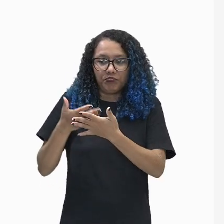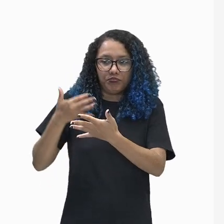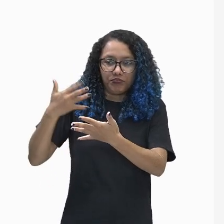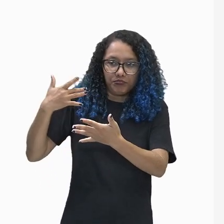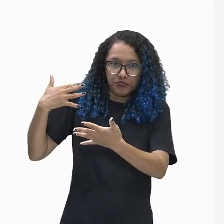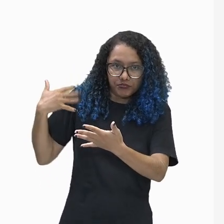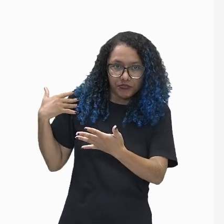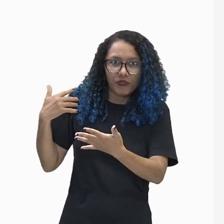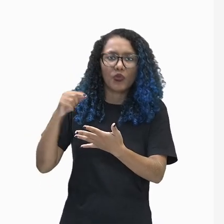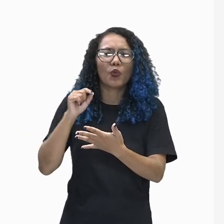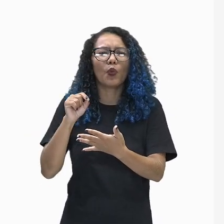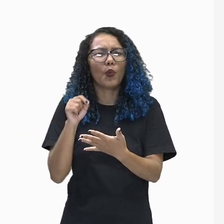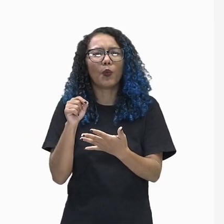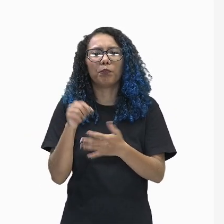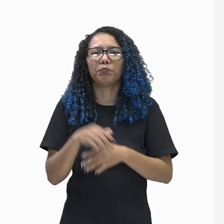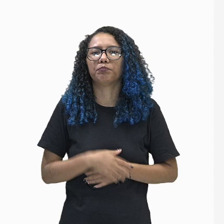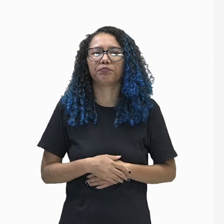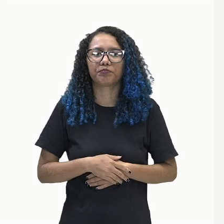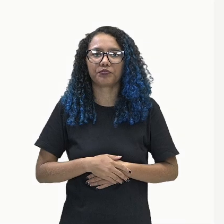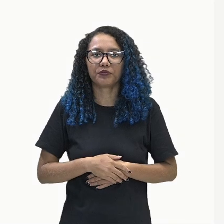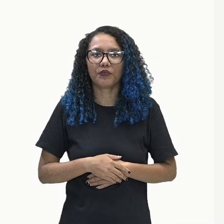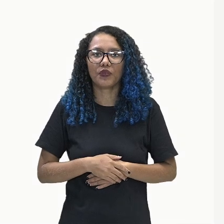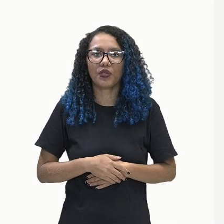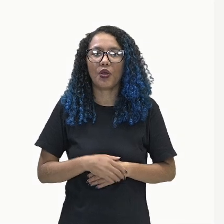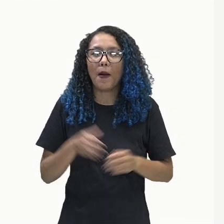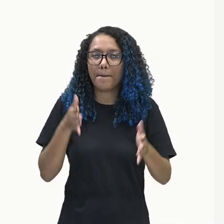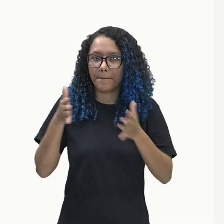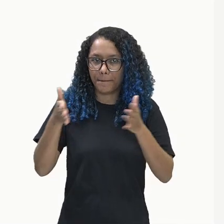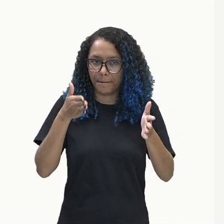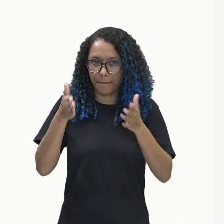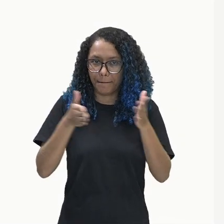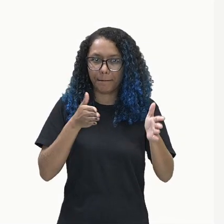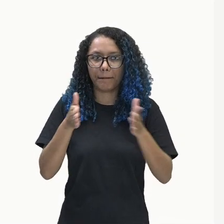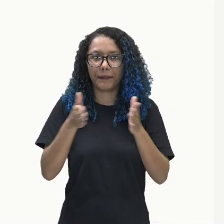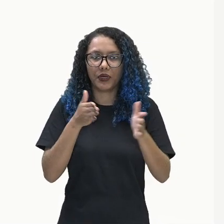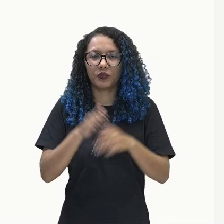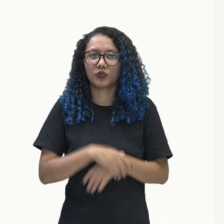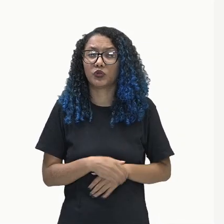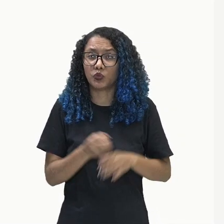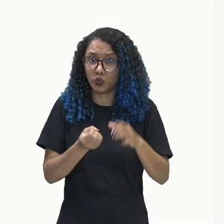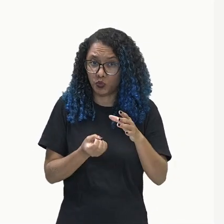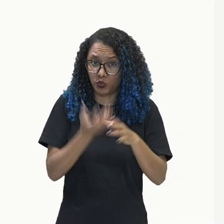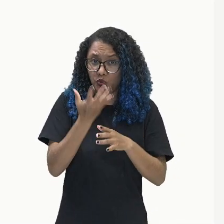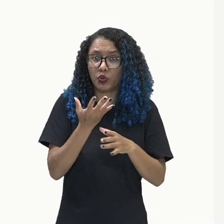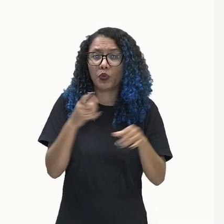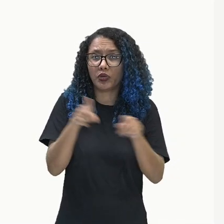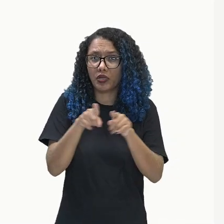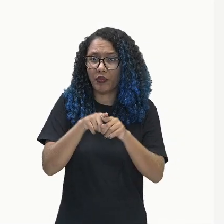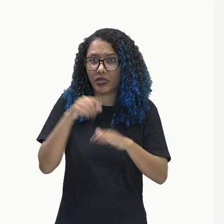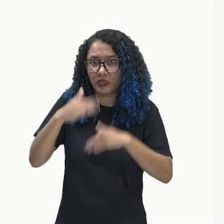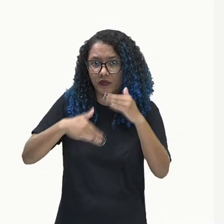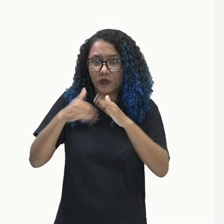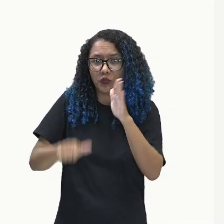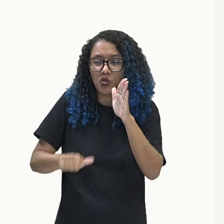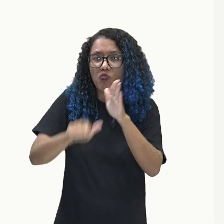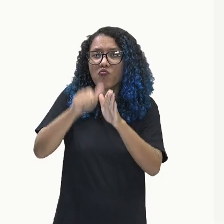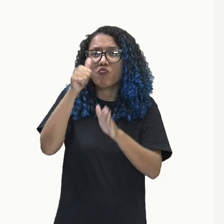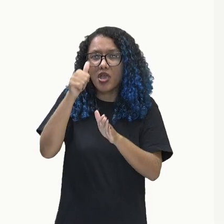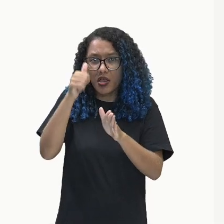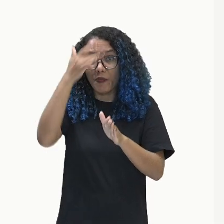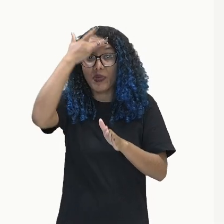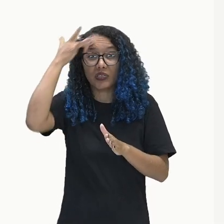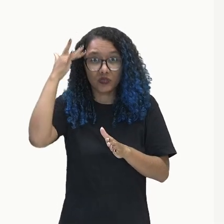pré-história foi o período do surgimento e desenvolvimento dos primeiros humanos